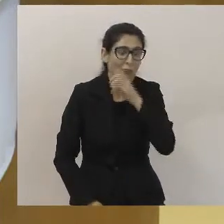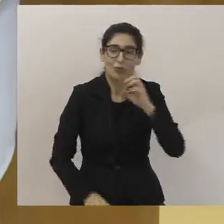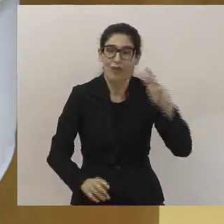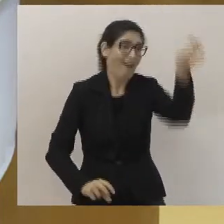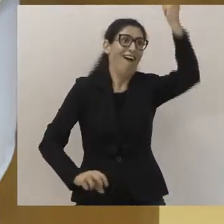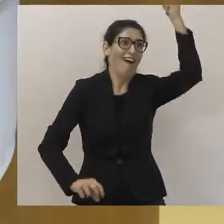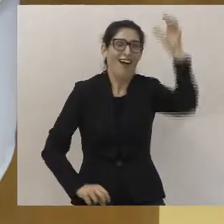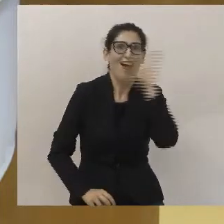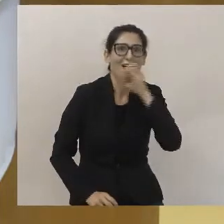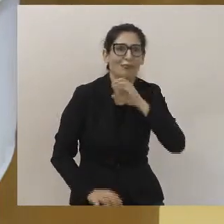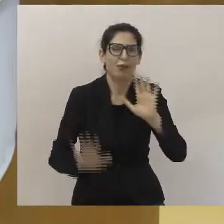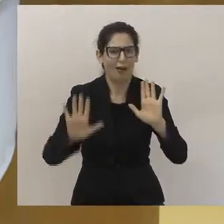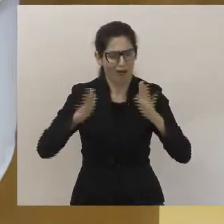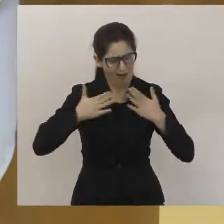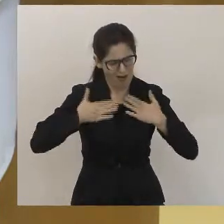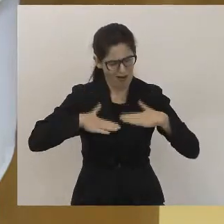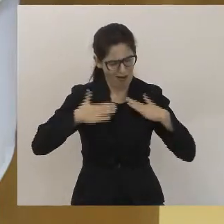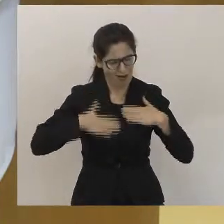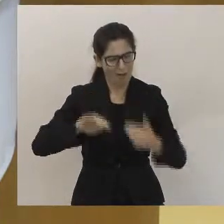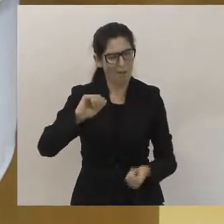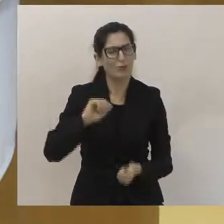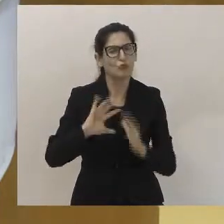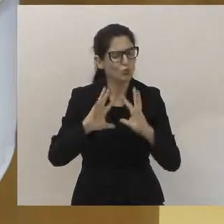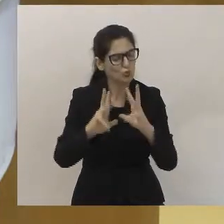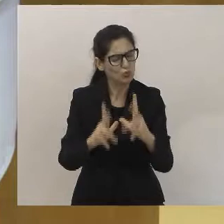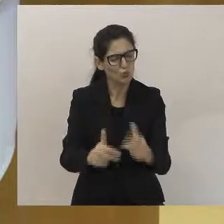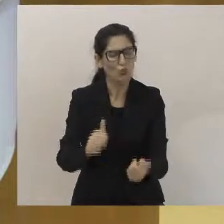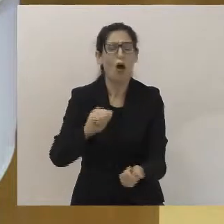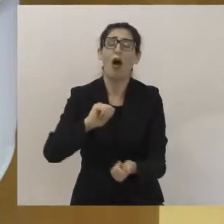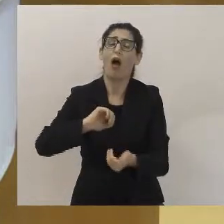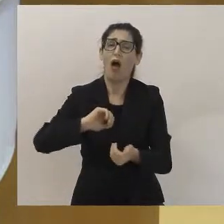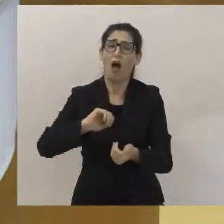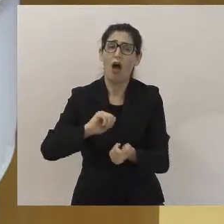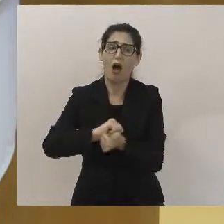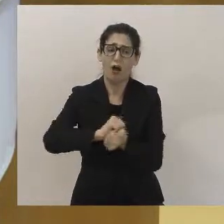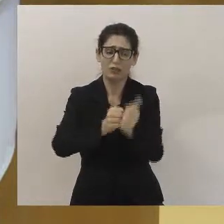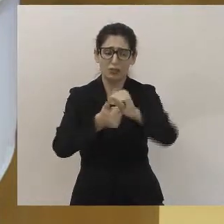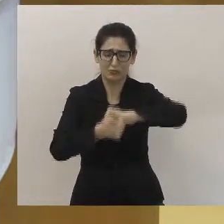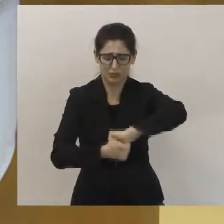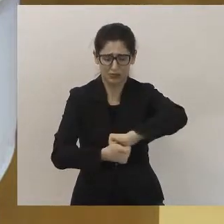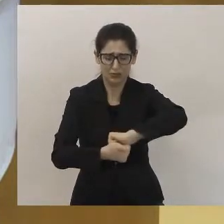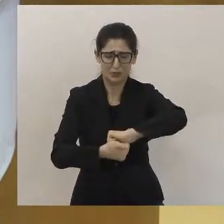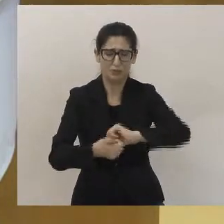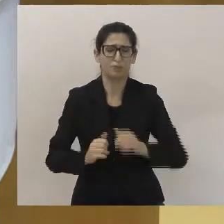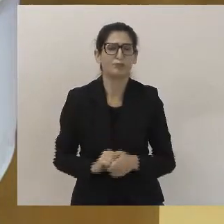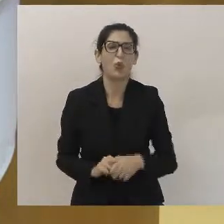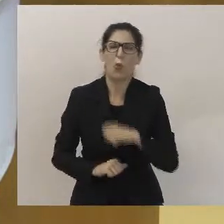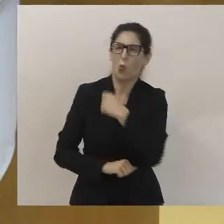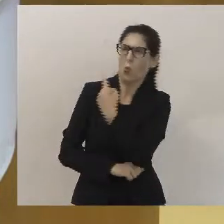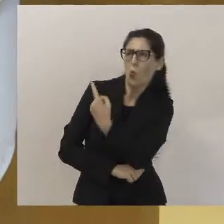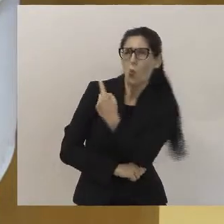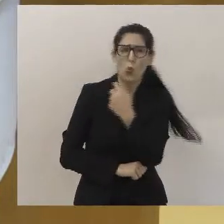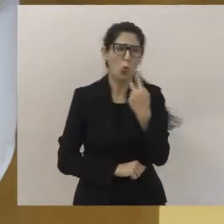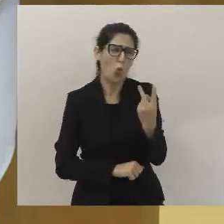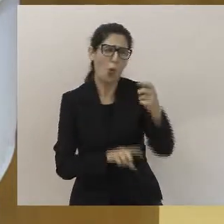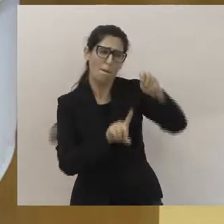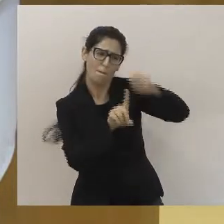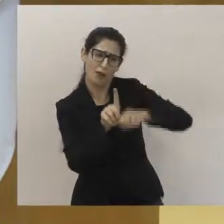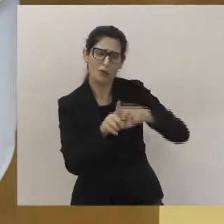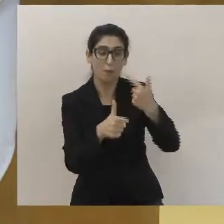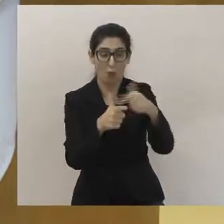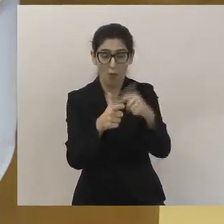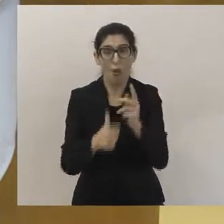ela tem que se adequar então precisa de ajustes se isso levar um mês dois meses e os problema continuar temos que